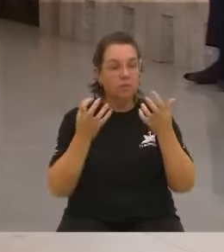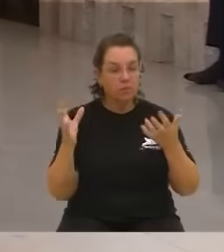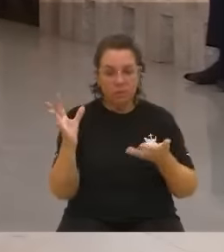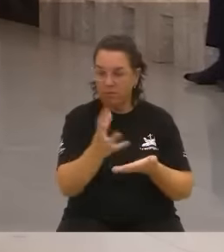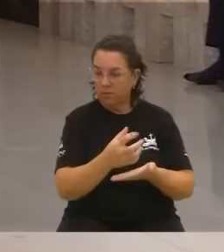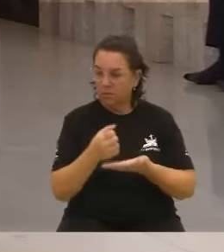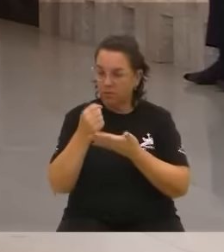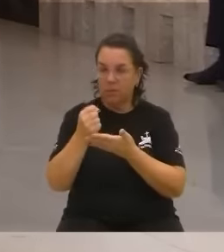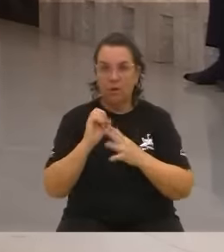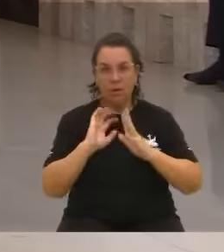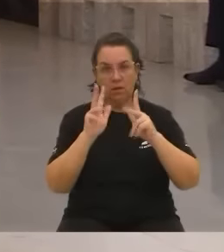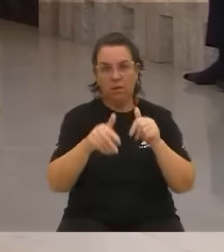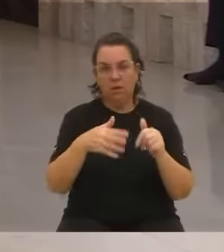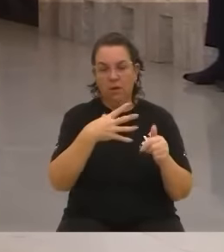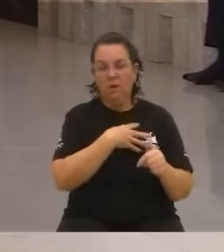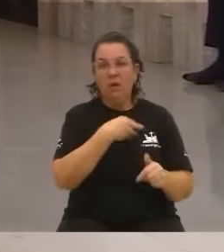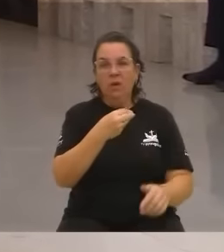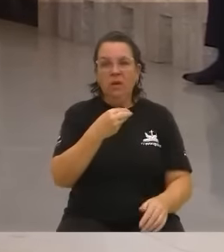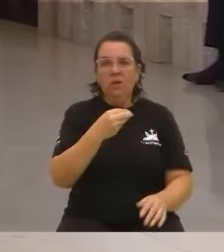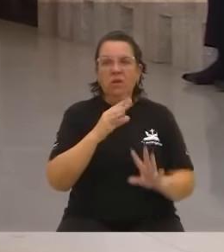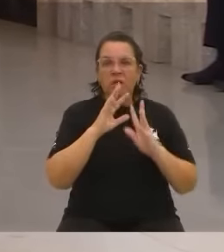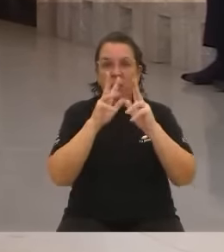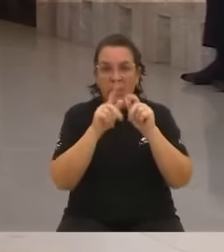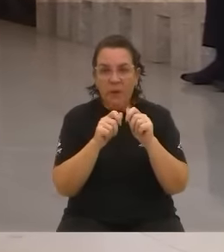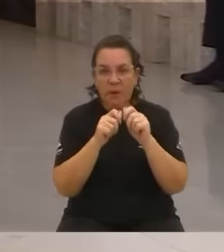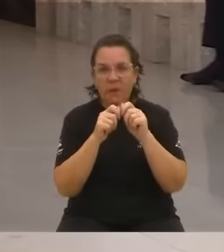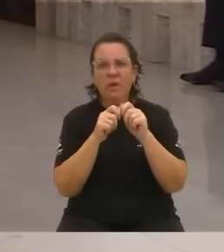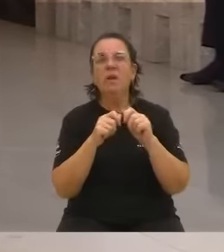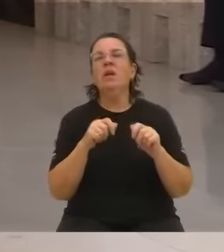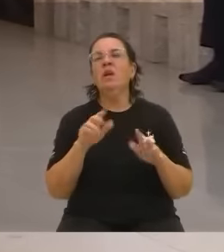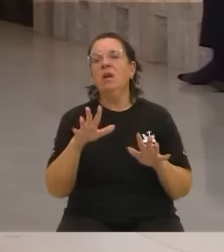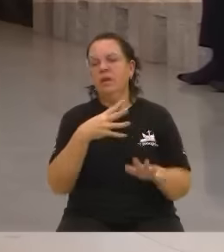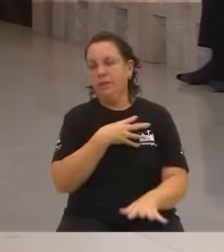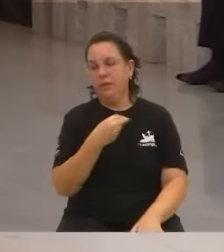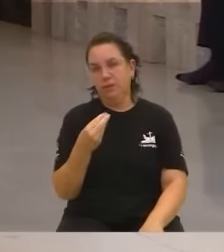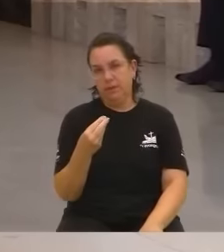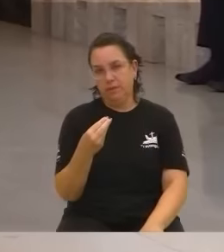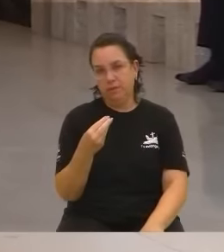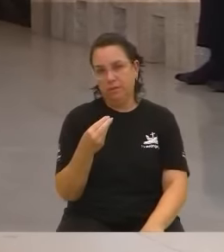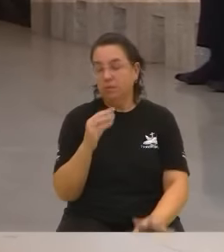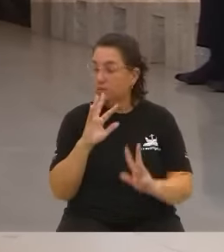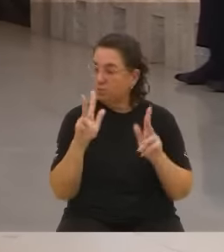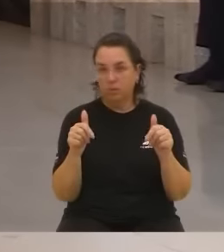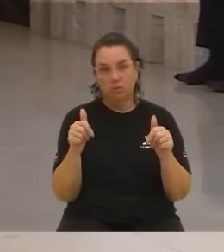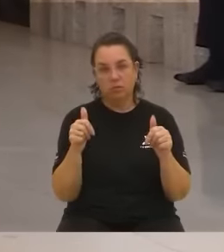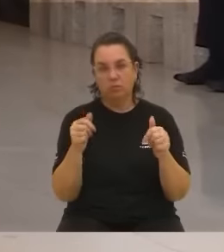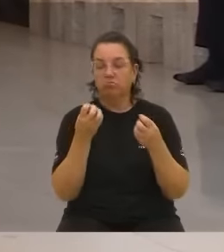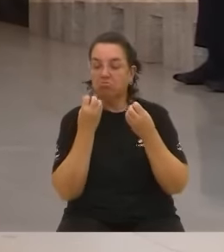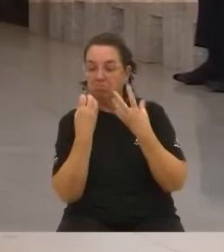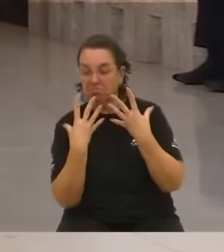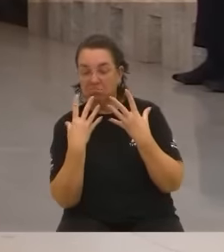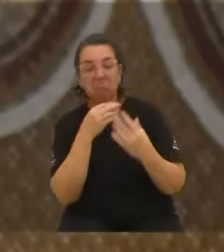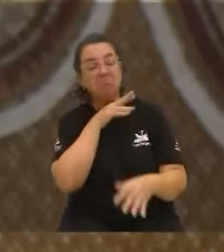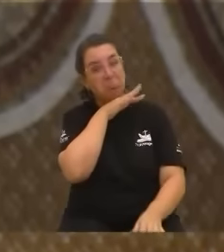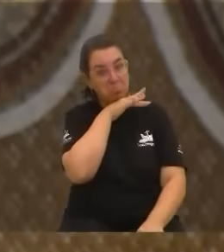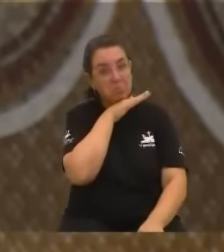resgatar todos os filhos, todos os filhos, os bons e os